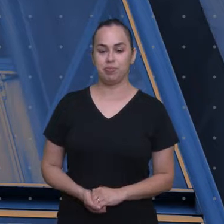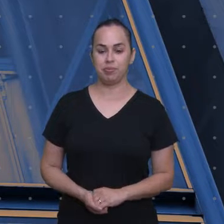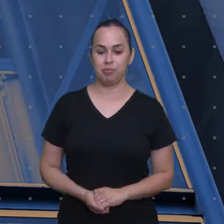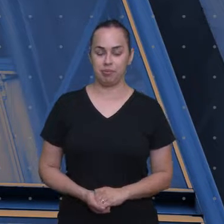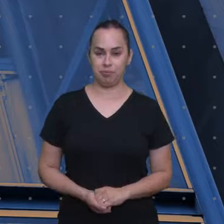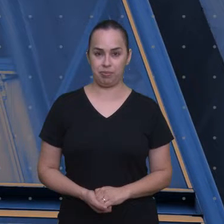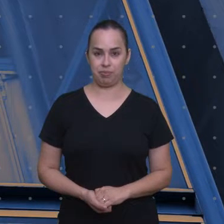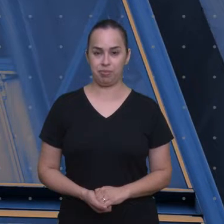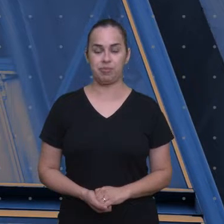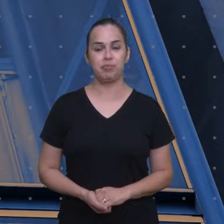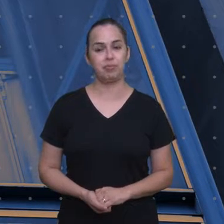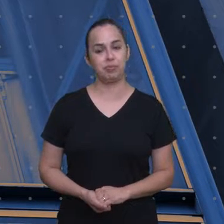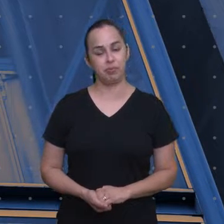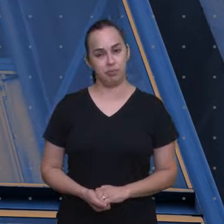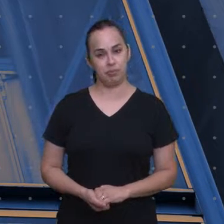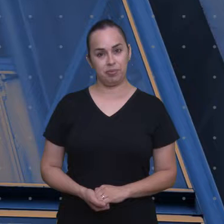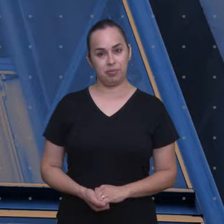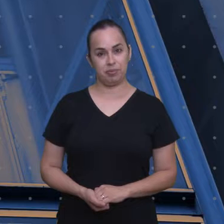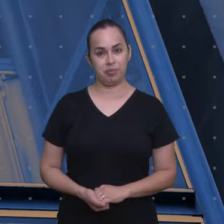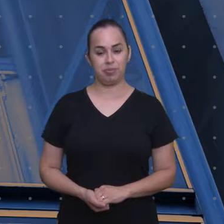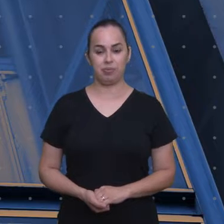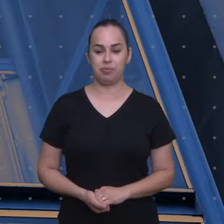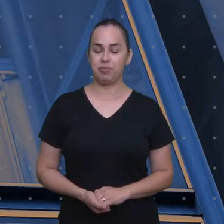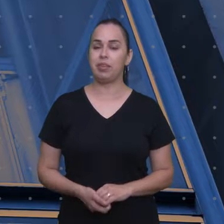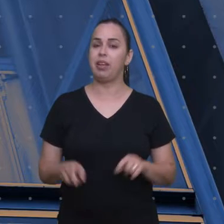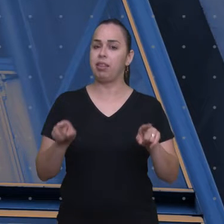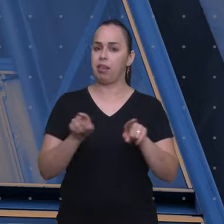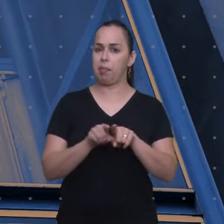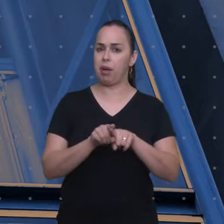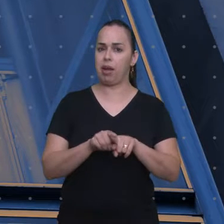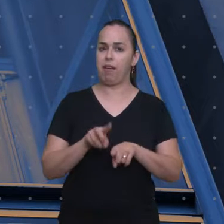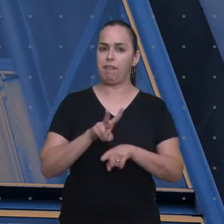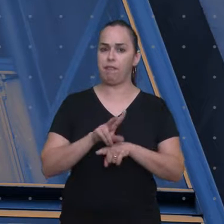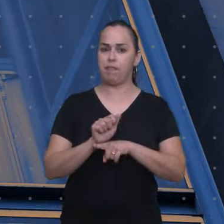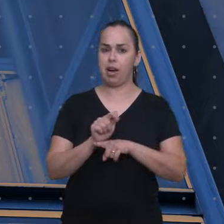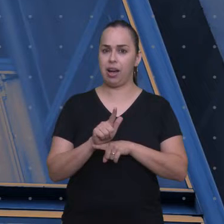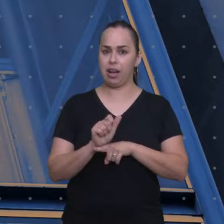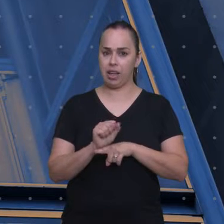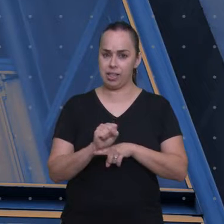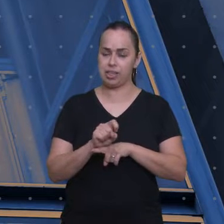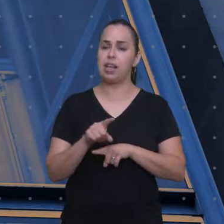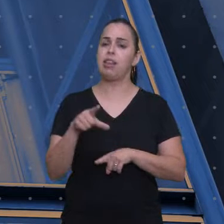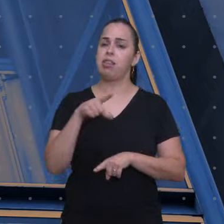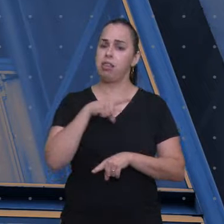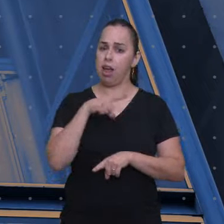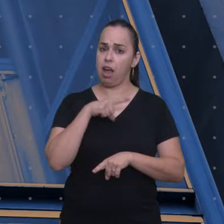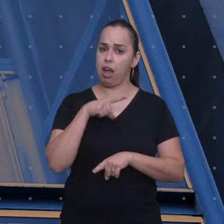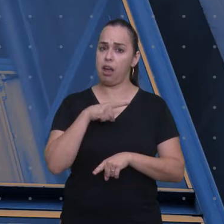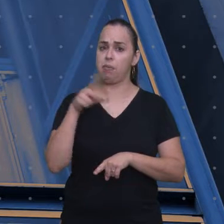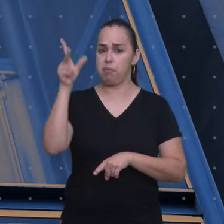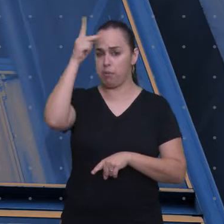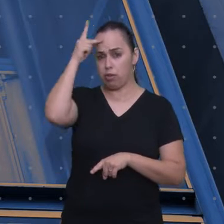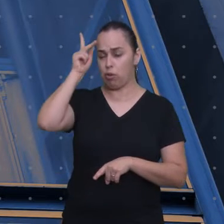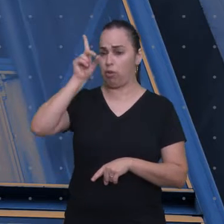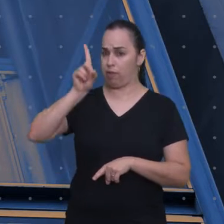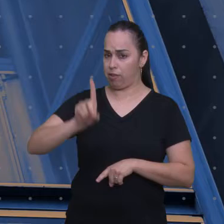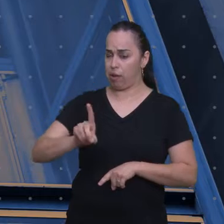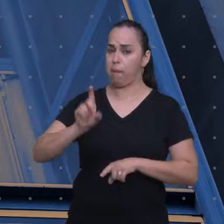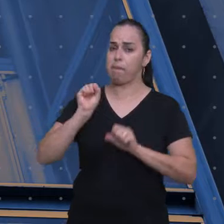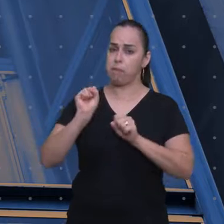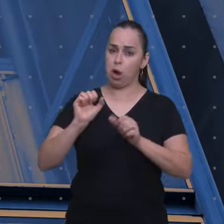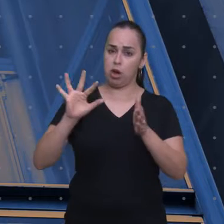CFTV, técnico químico e vendedor. Ainda há vagas para pessoa com deficiência, no cargo de ajudante de